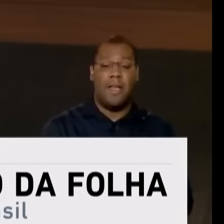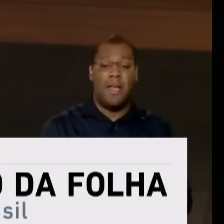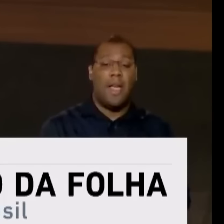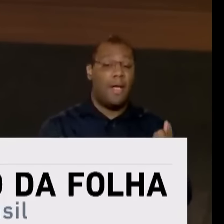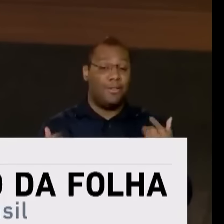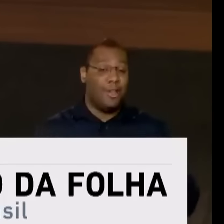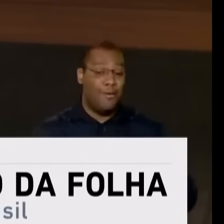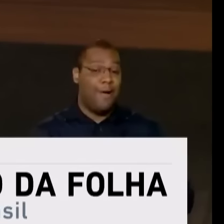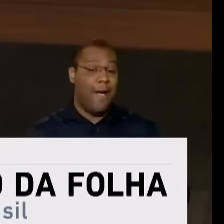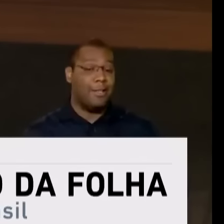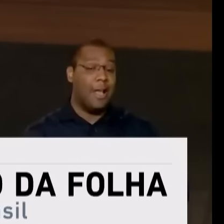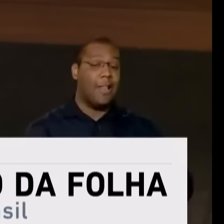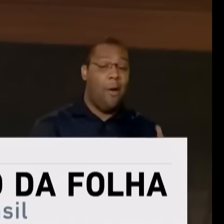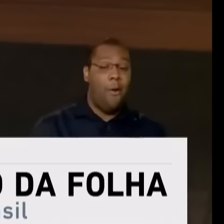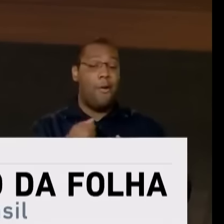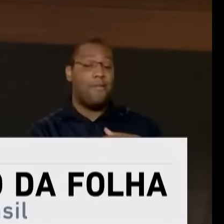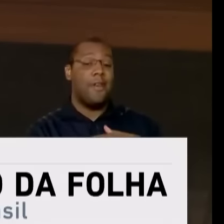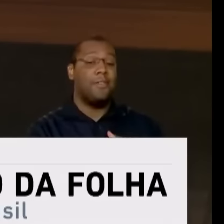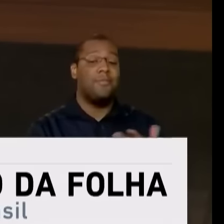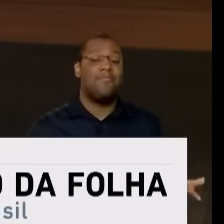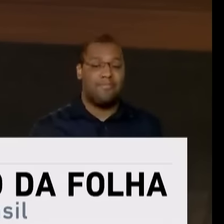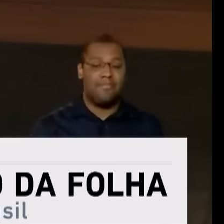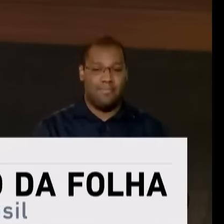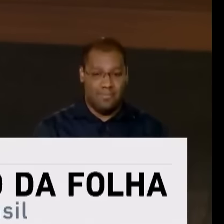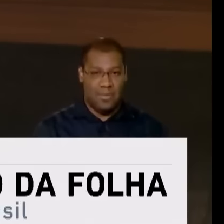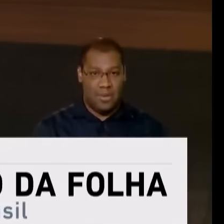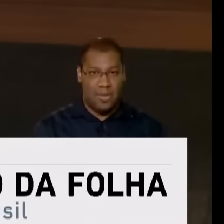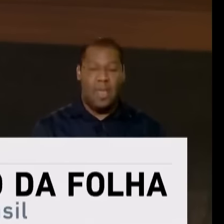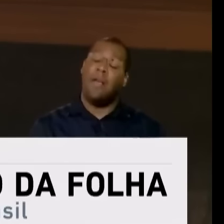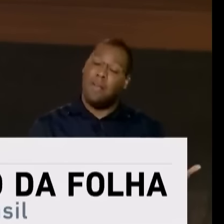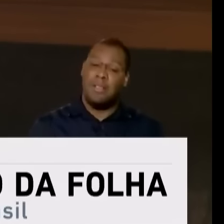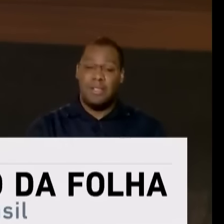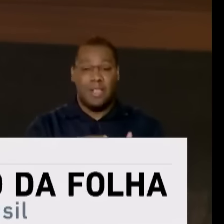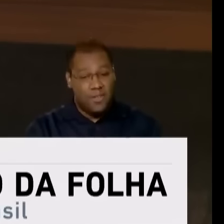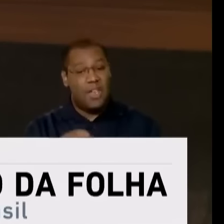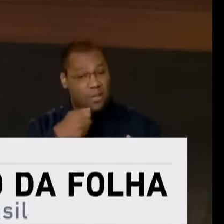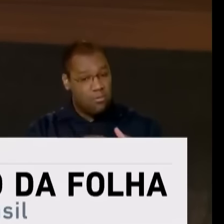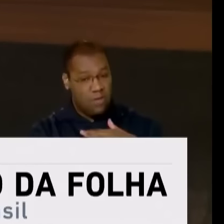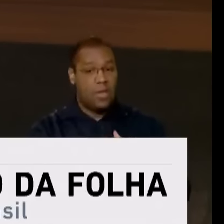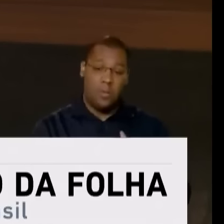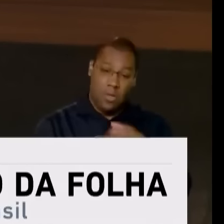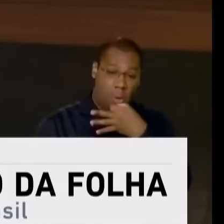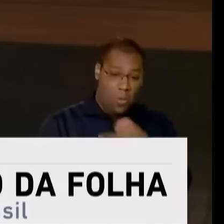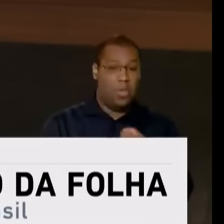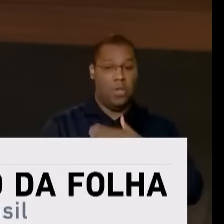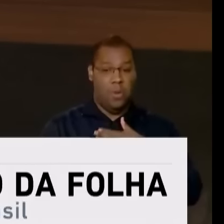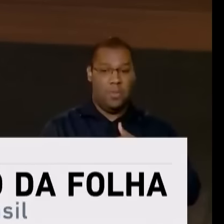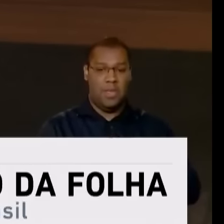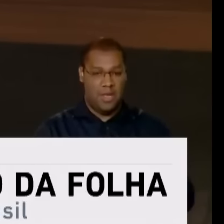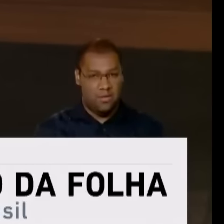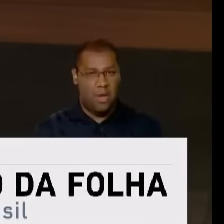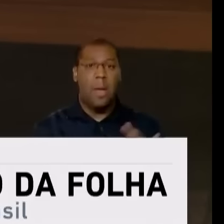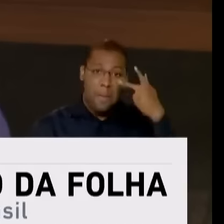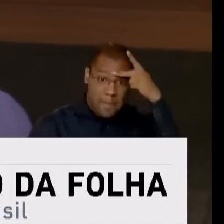Na minha opinião, ela está investindo. Para ter profissionais mais qualificados, mais motivados, com mais vontade. Isso vale para